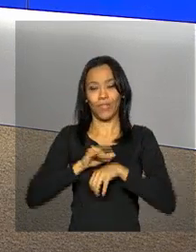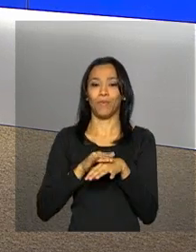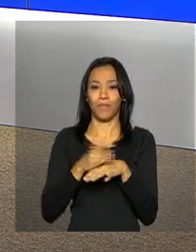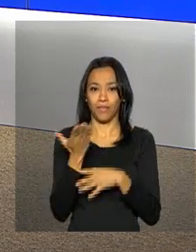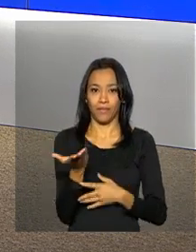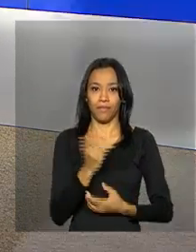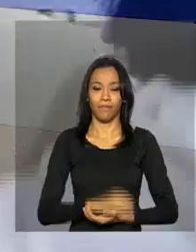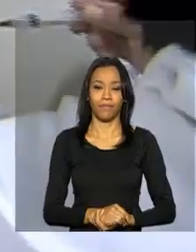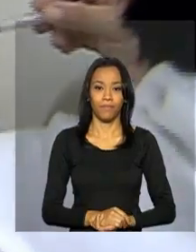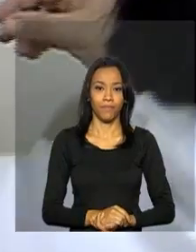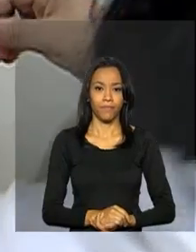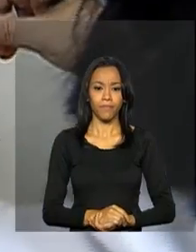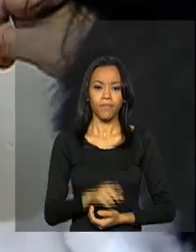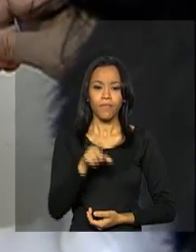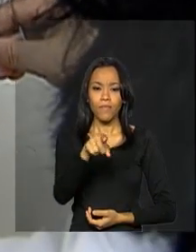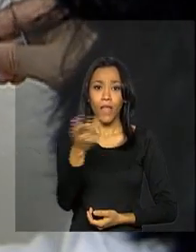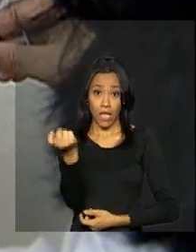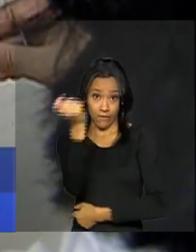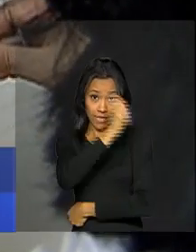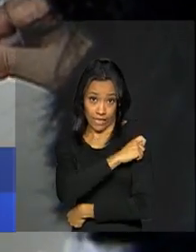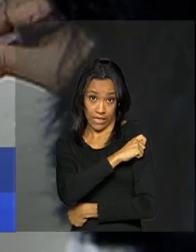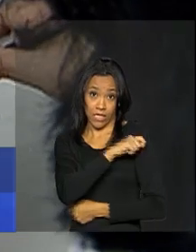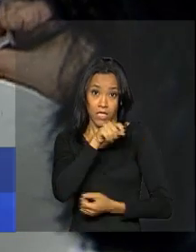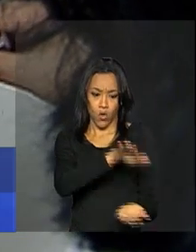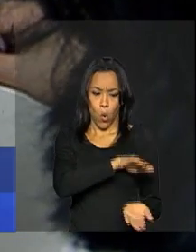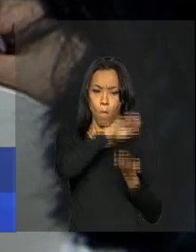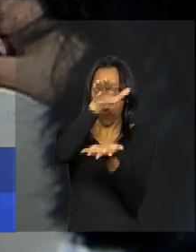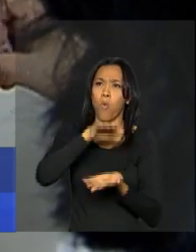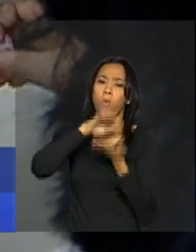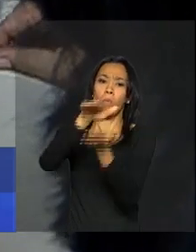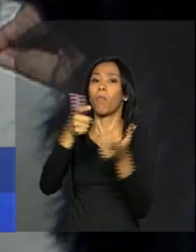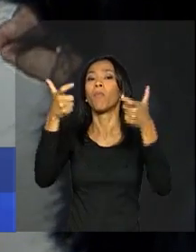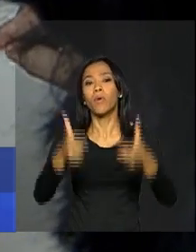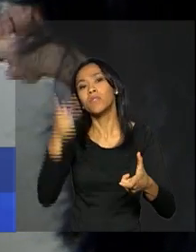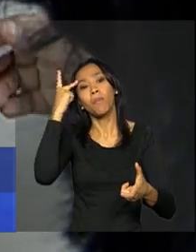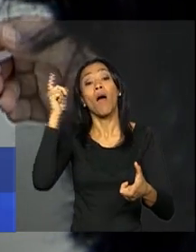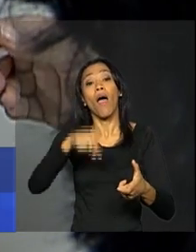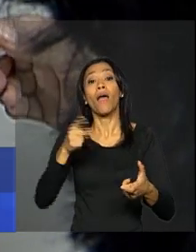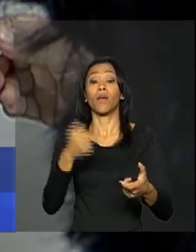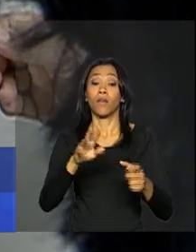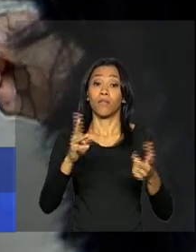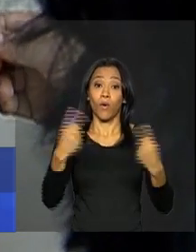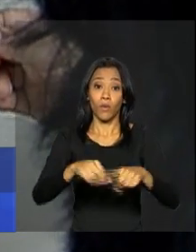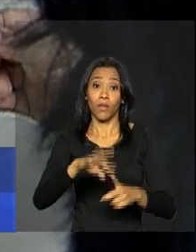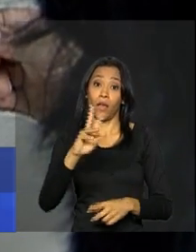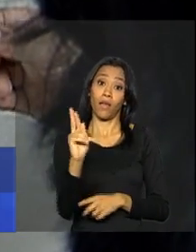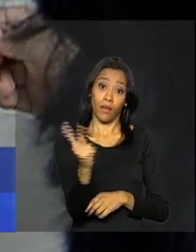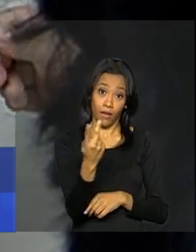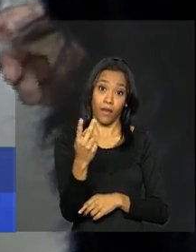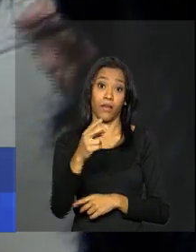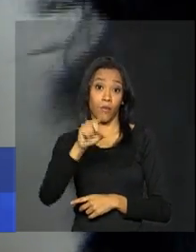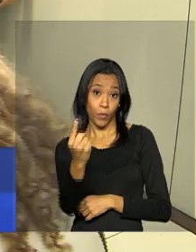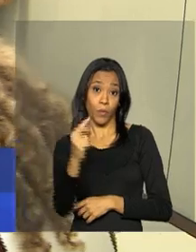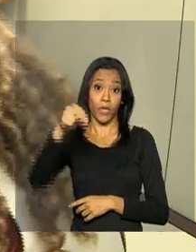doença. As vacinas enviadas para São Paulo protegem contra o H1N1 e serão aplicadas no